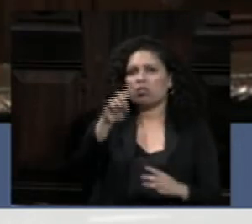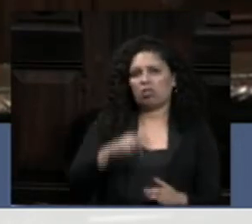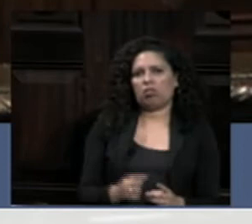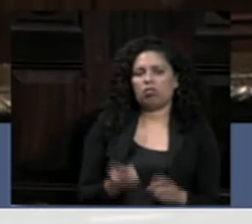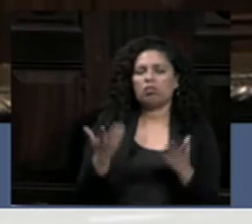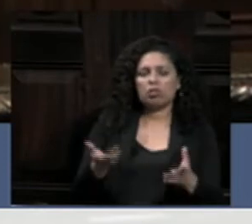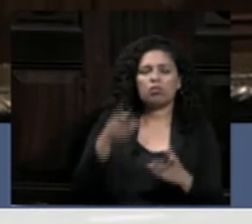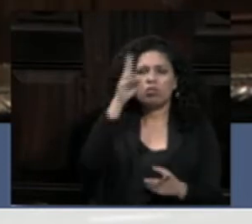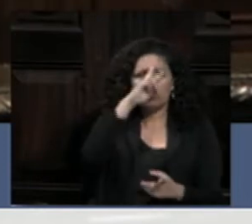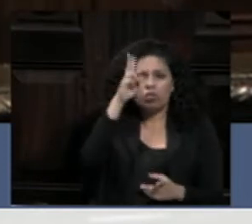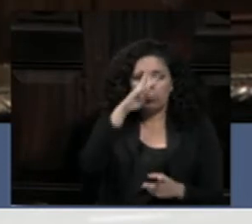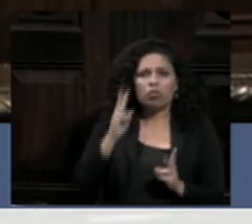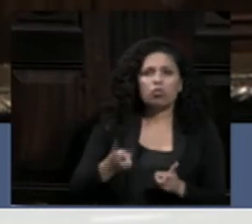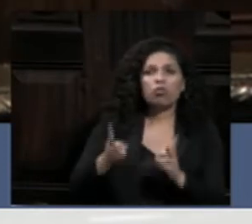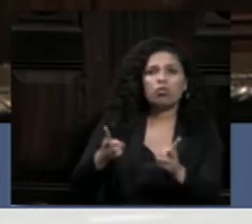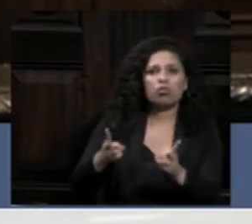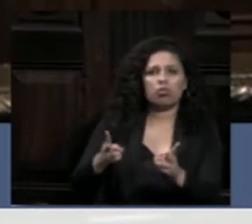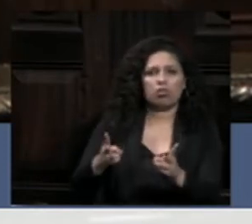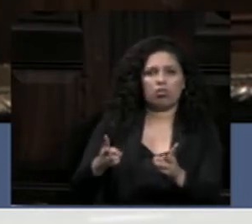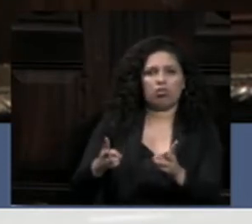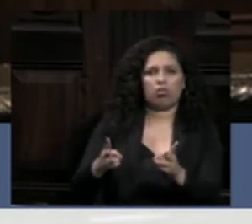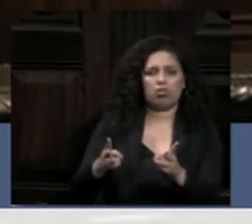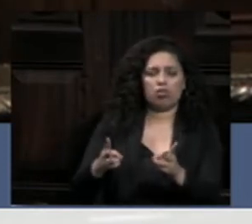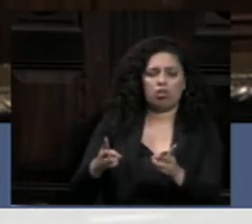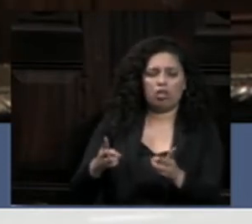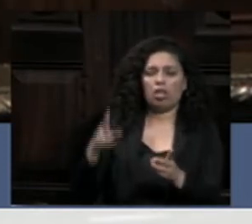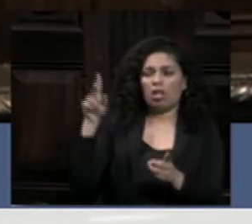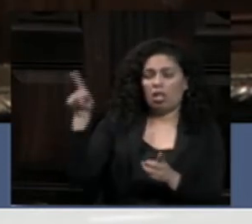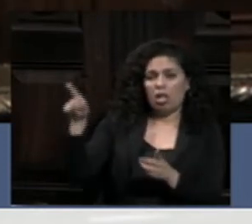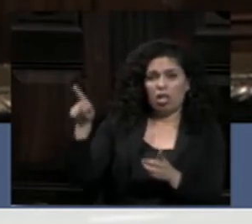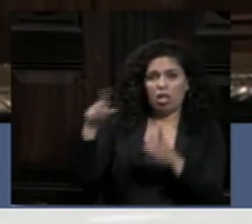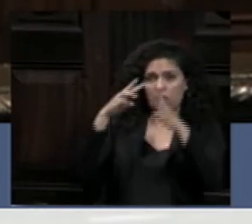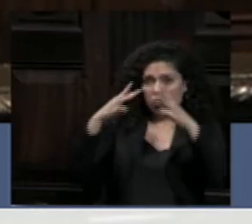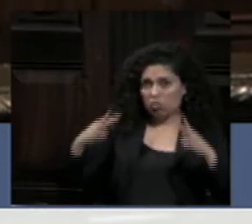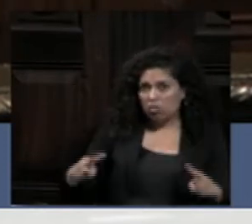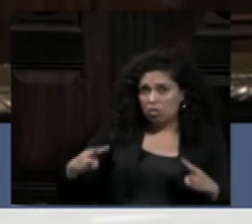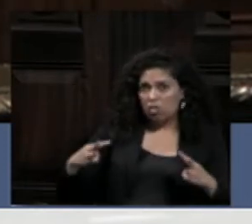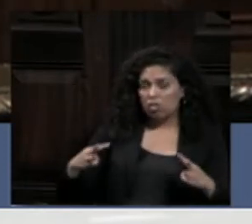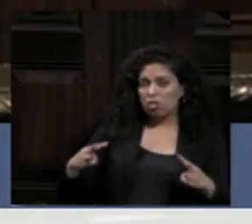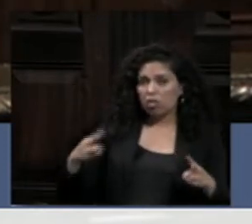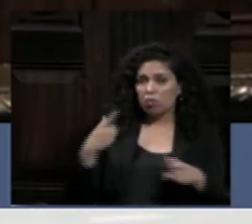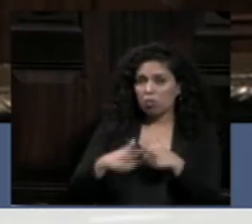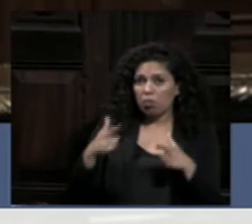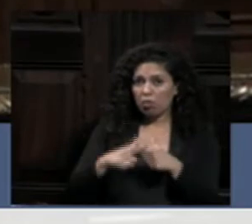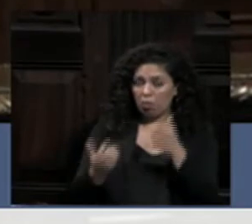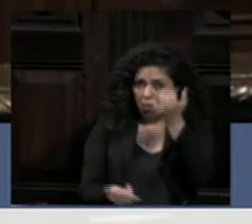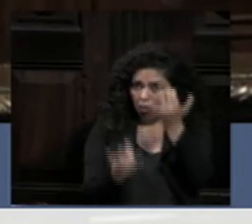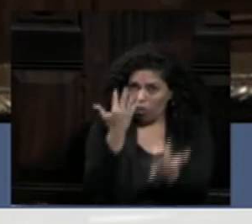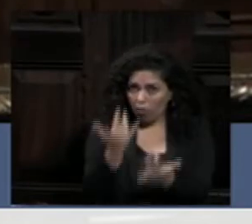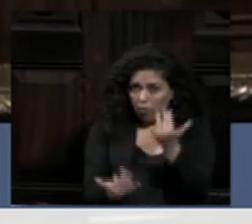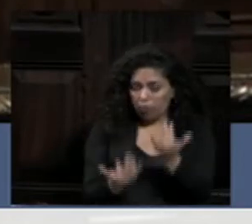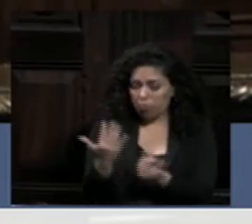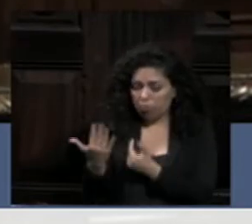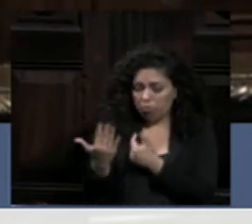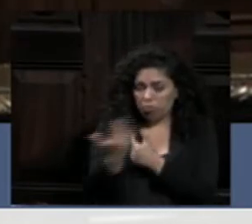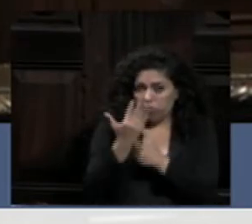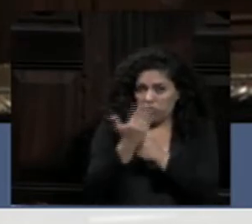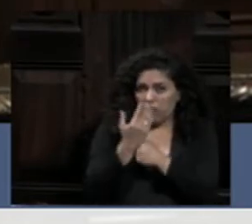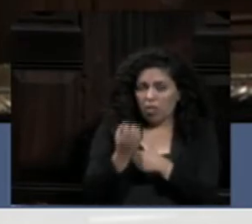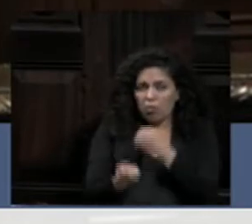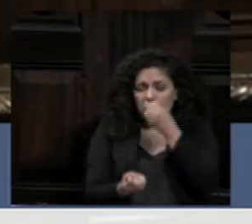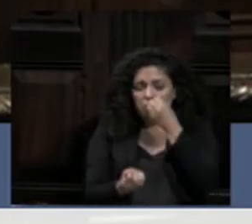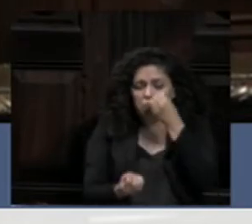que a tragédia do Museu Nacional possa nos ensinar a ter um olhar mais especial para os nossos demais